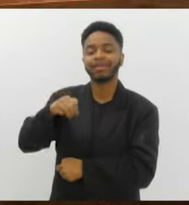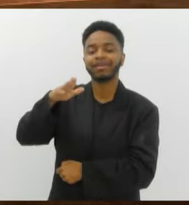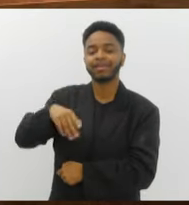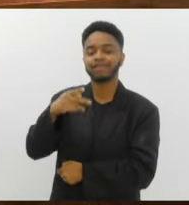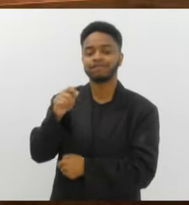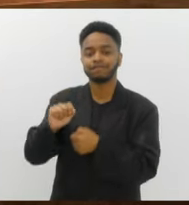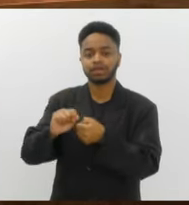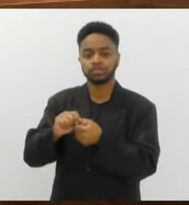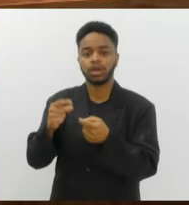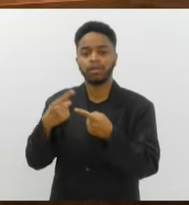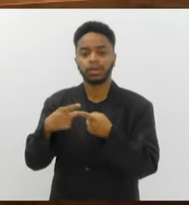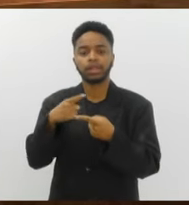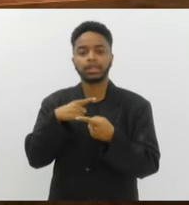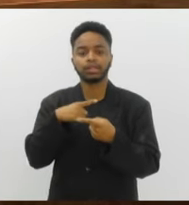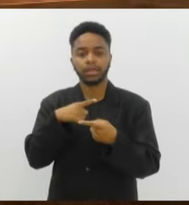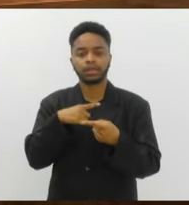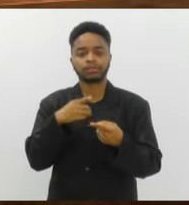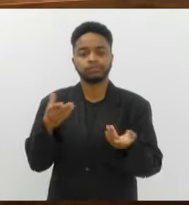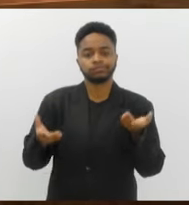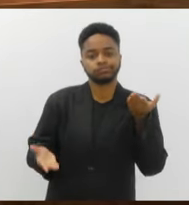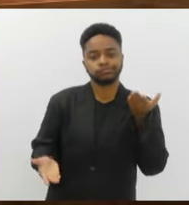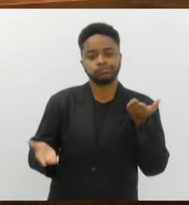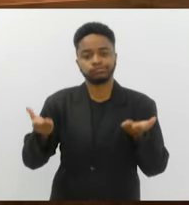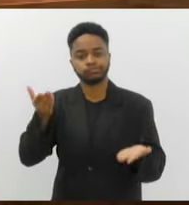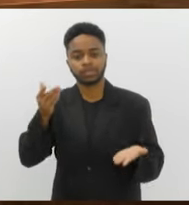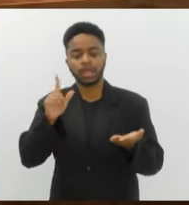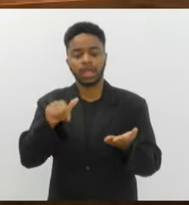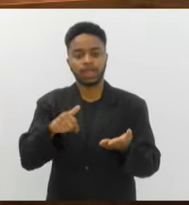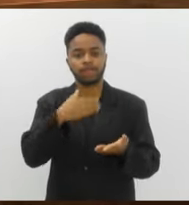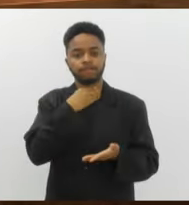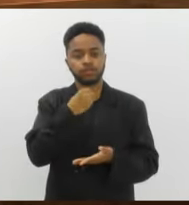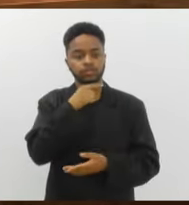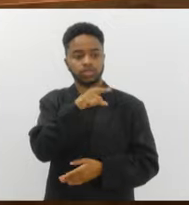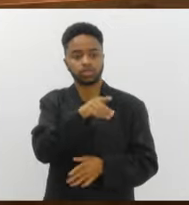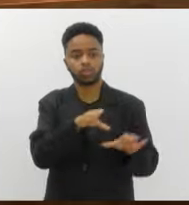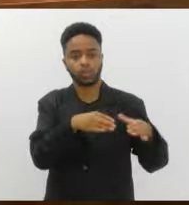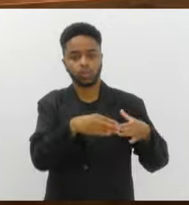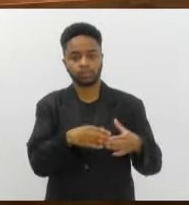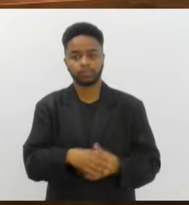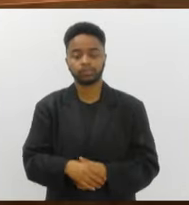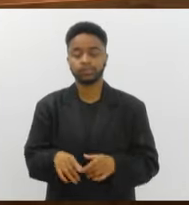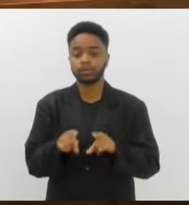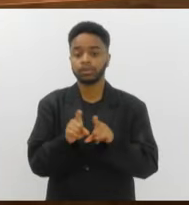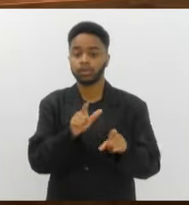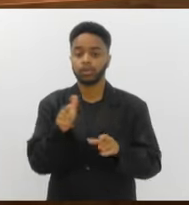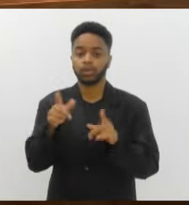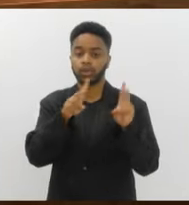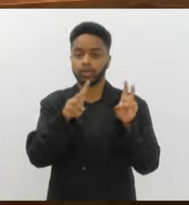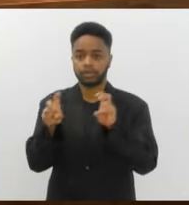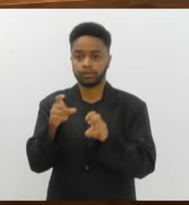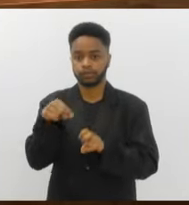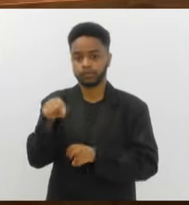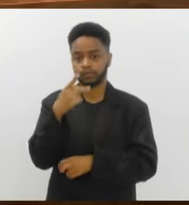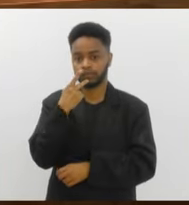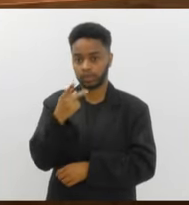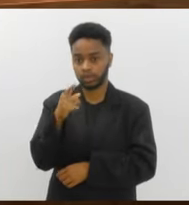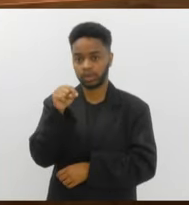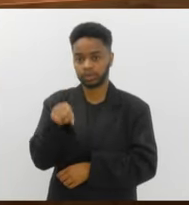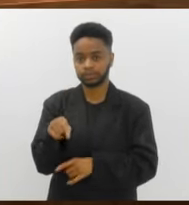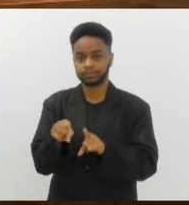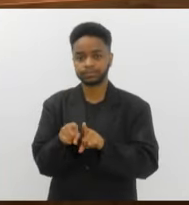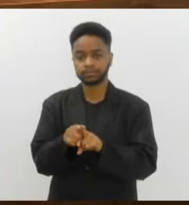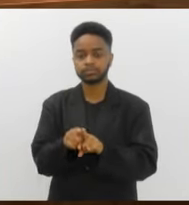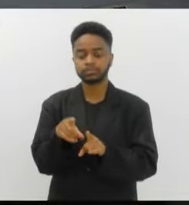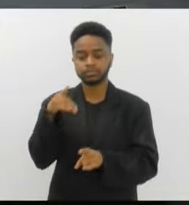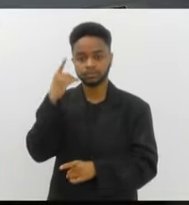Dois pesos, duas medidas. Essa é a hipocrisia da esquerda. E aí foi outro assunto que foi trago por Vossa Excelência e pelo deputado